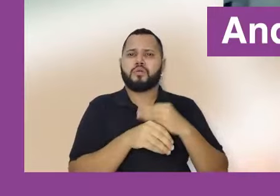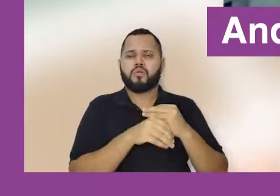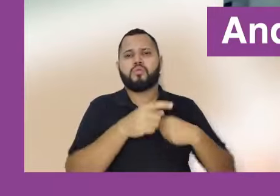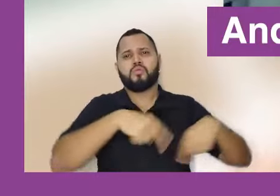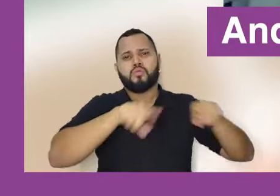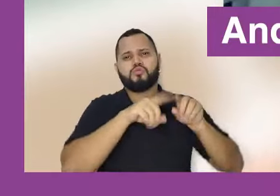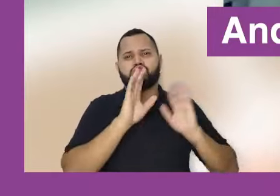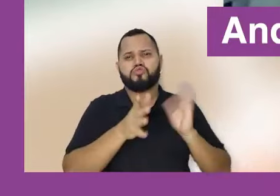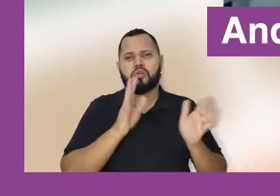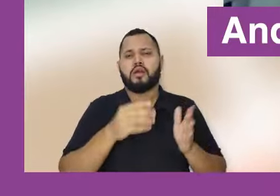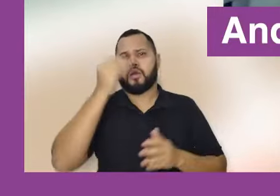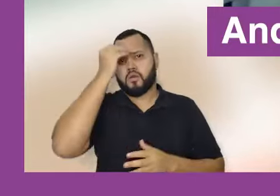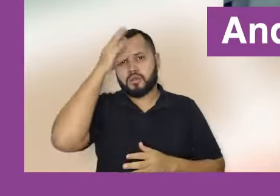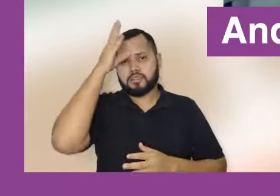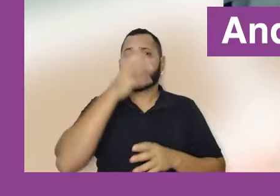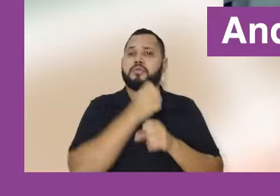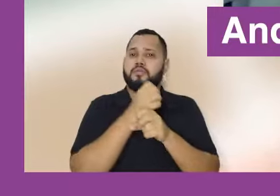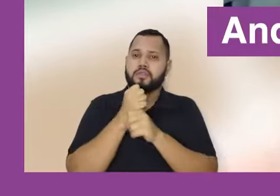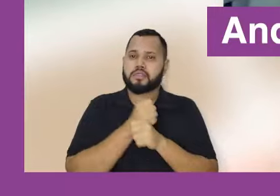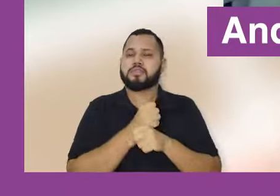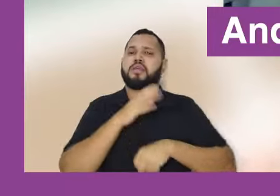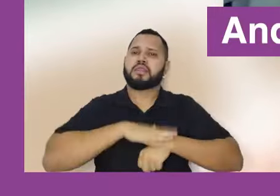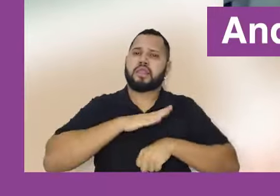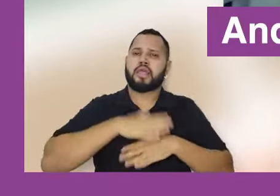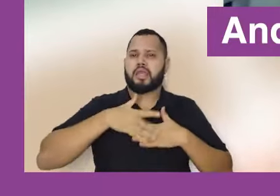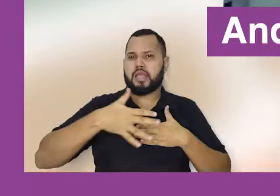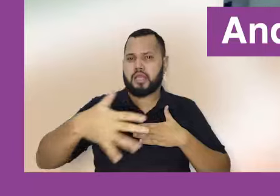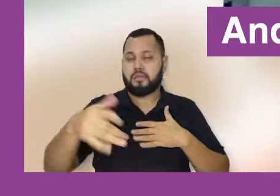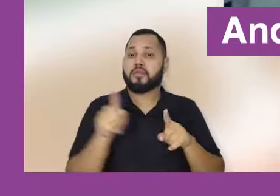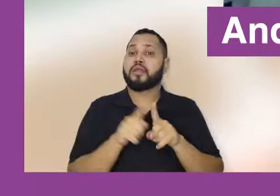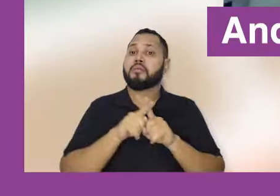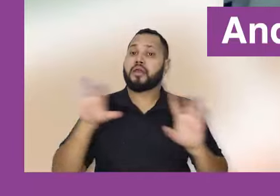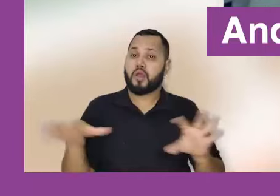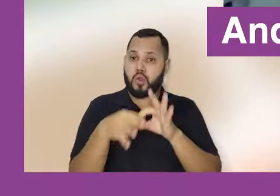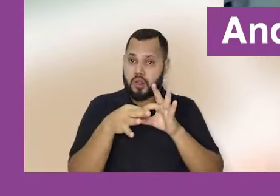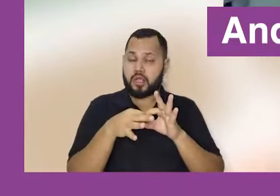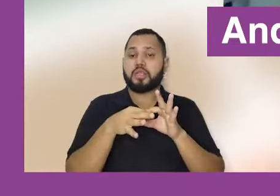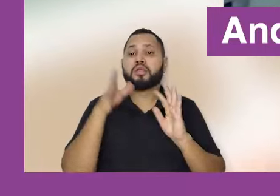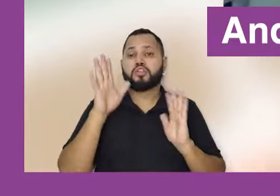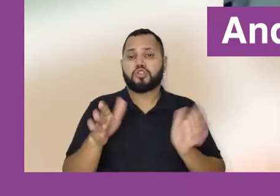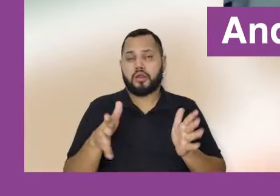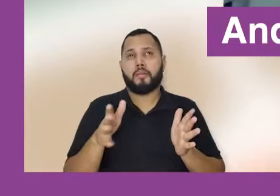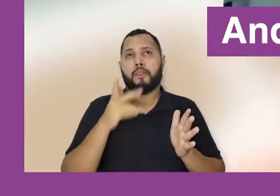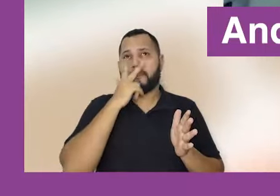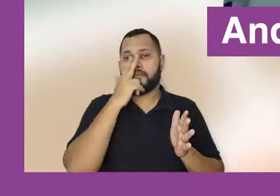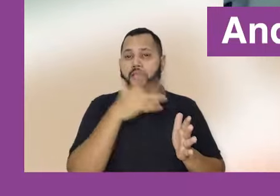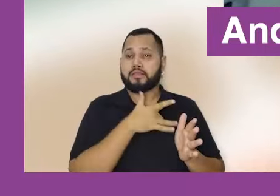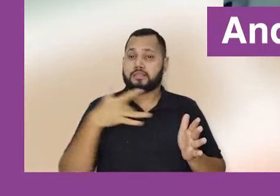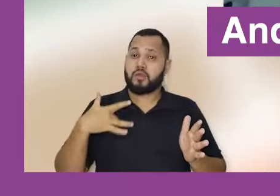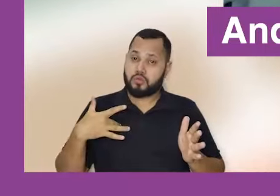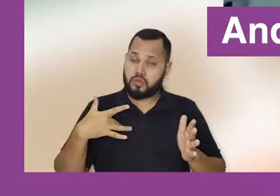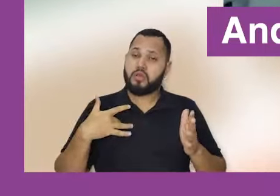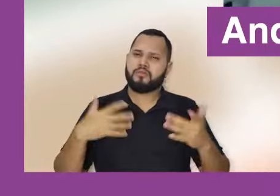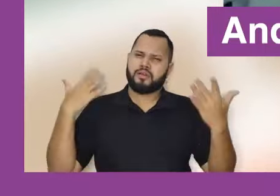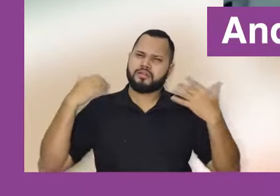colaboradores com conhecimentos financeiros de curto longo prazo está conectado né estar saudável